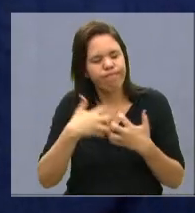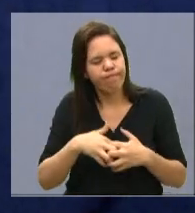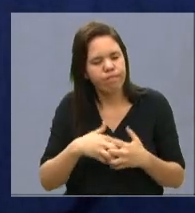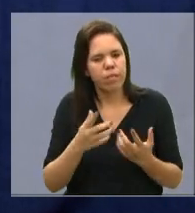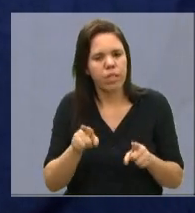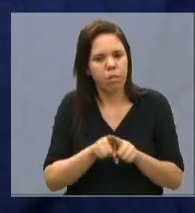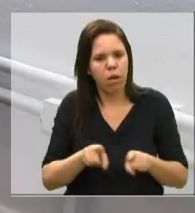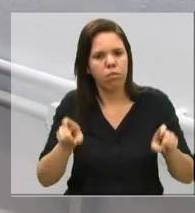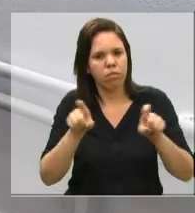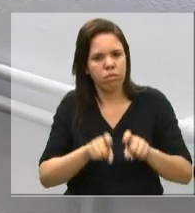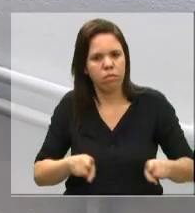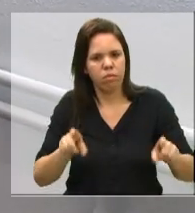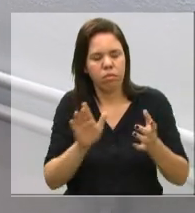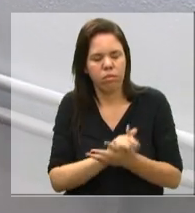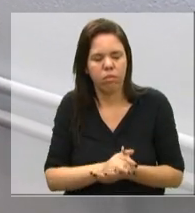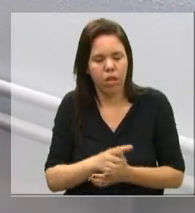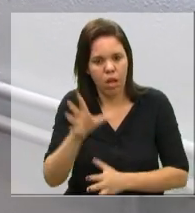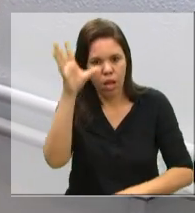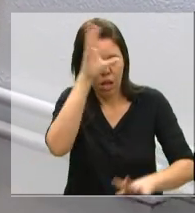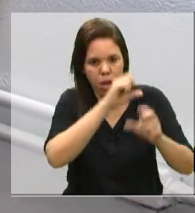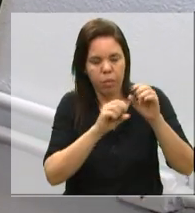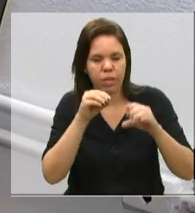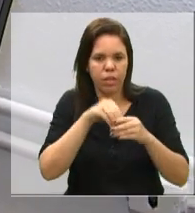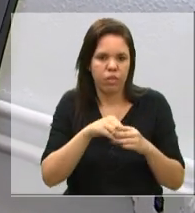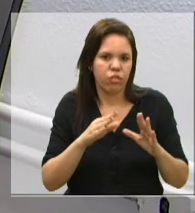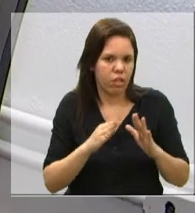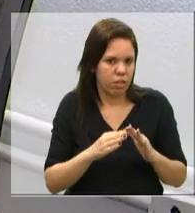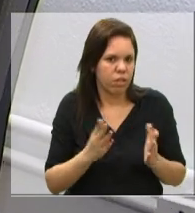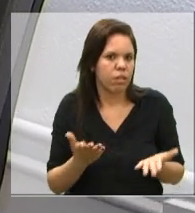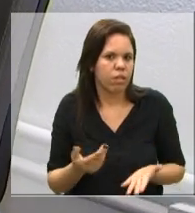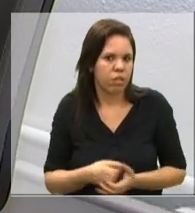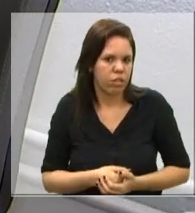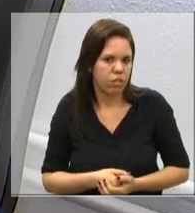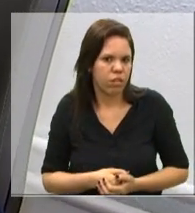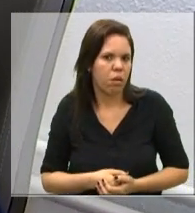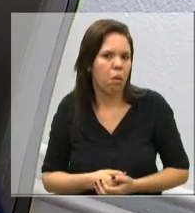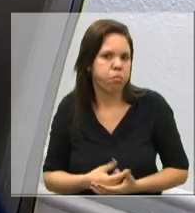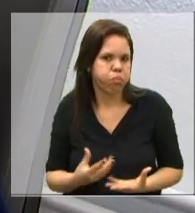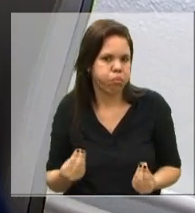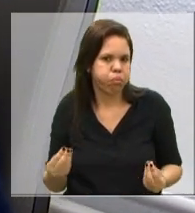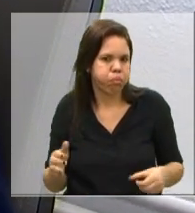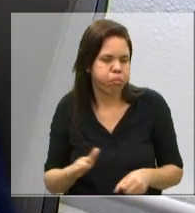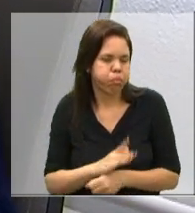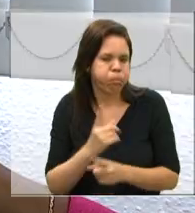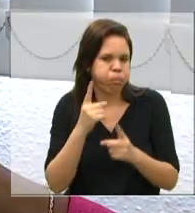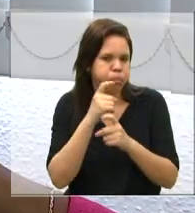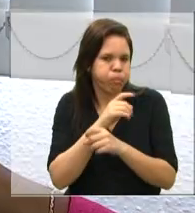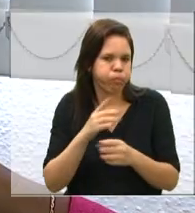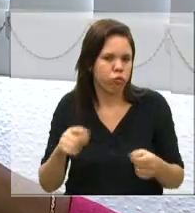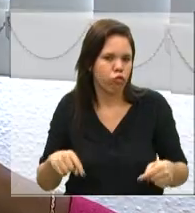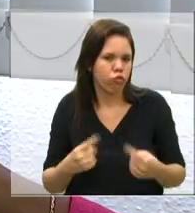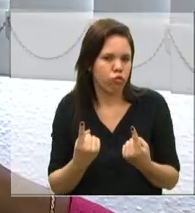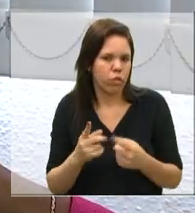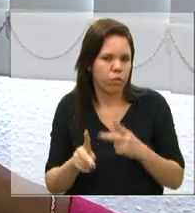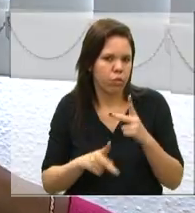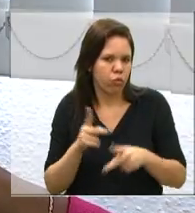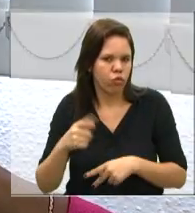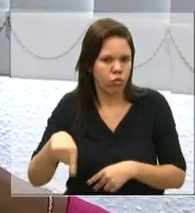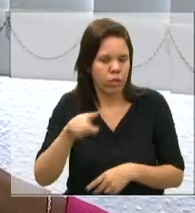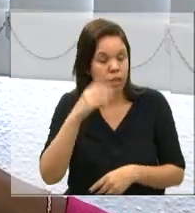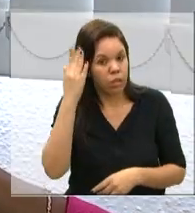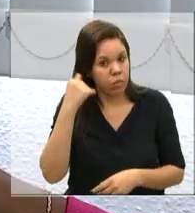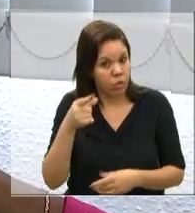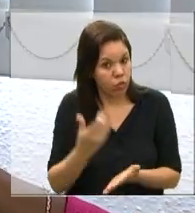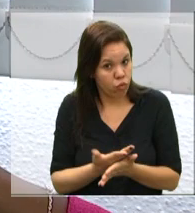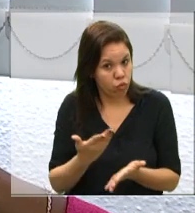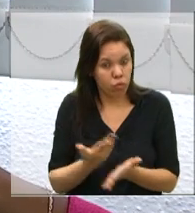do computador. É que aprender em casa é um caminho cheio de desafios. As pessoas têm que saber que você está estudando,